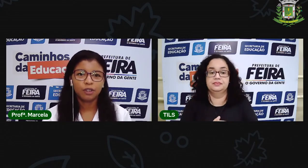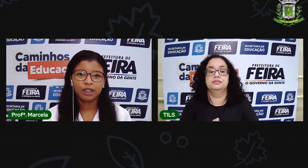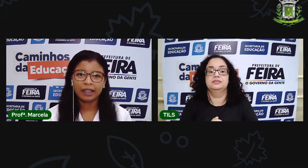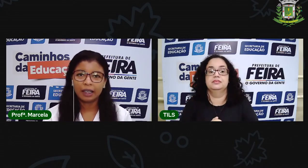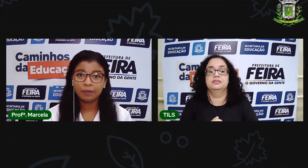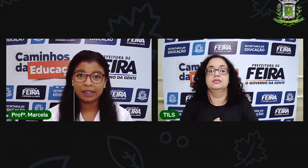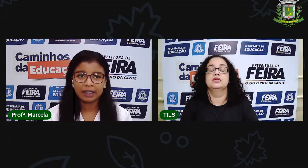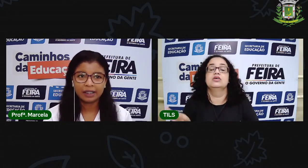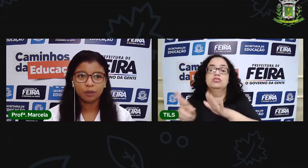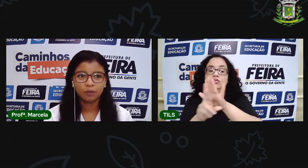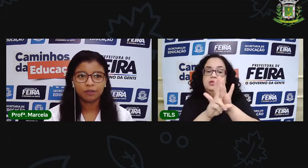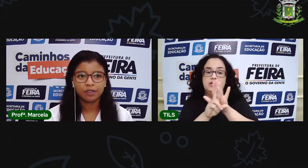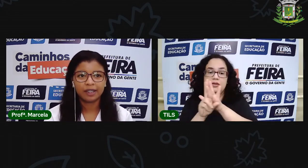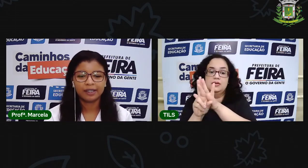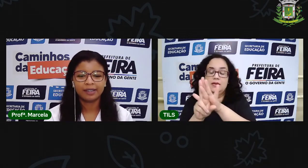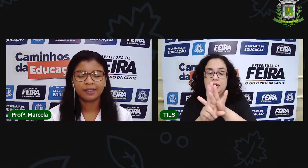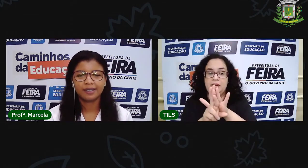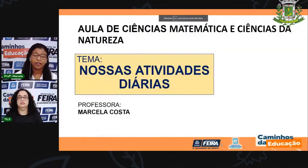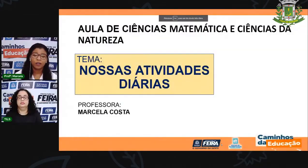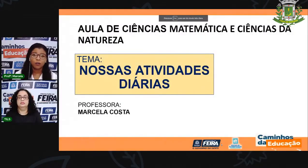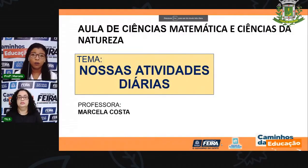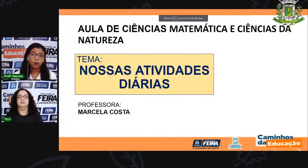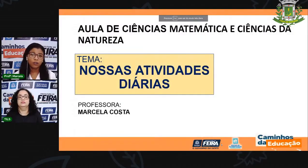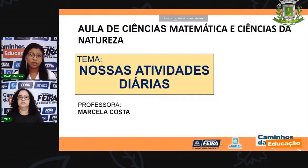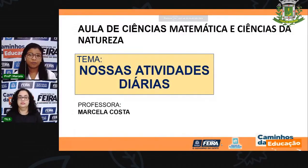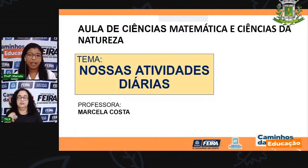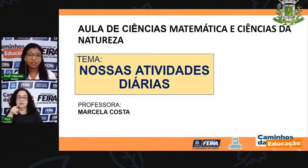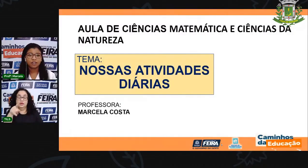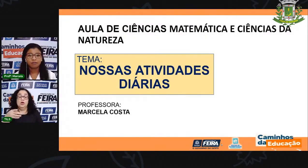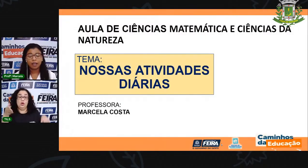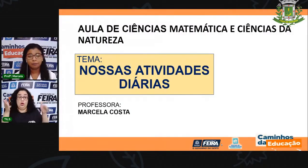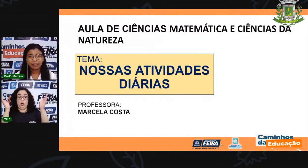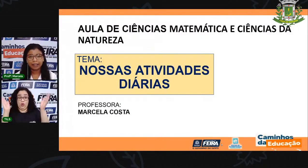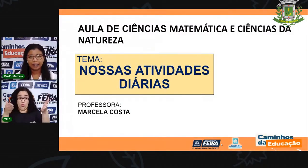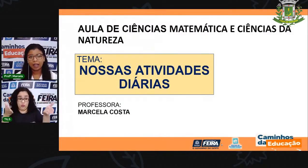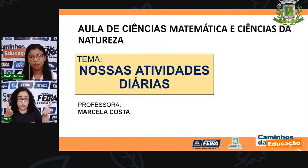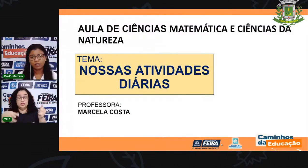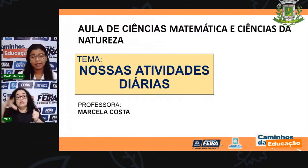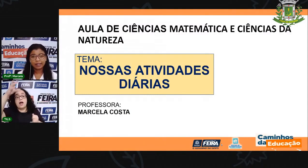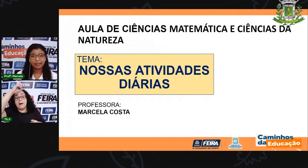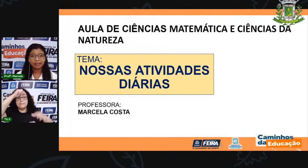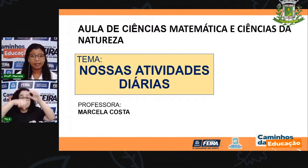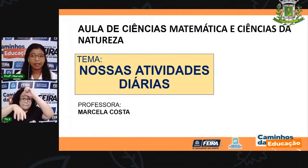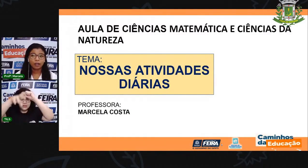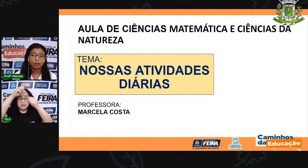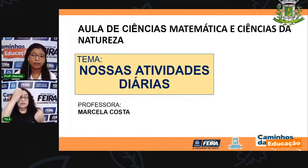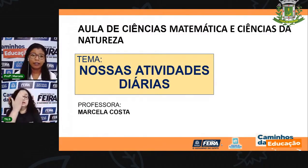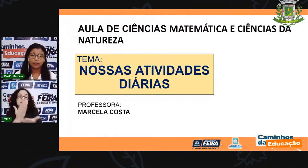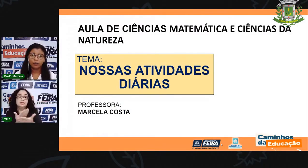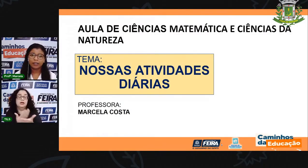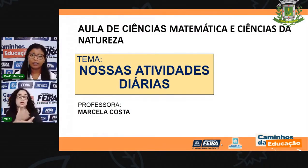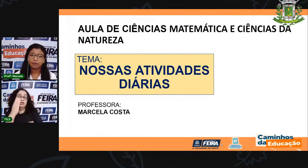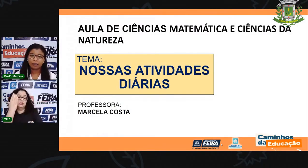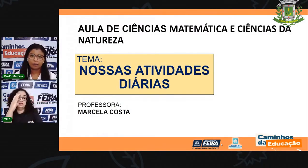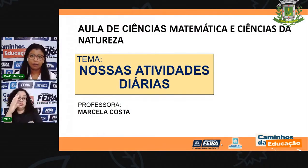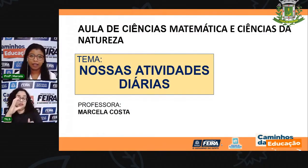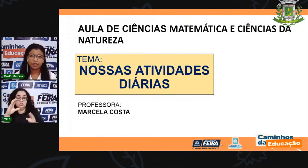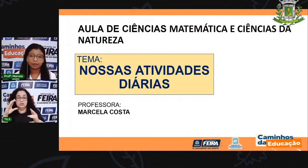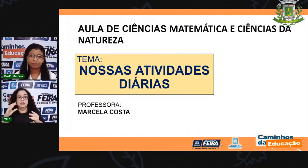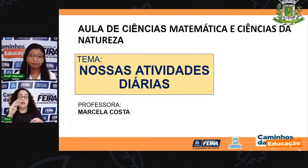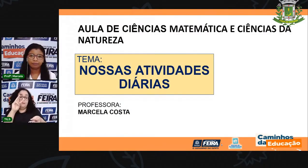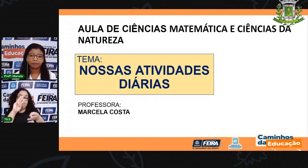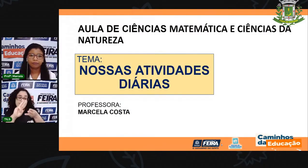Vou mostrar aqui a apresentação para vocês. Hoje a gente vai aprender na aula de Ciências da Natureza e